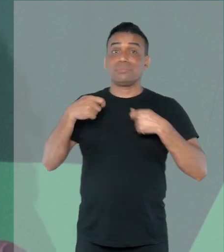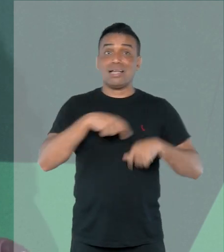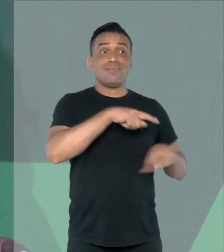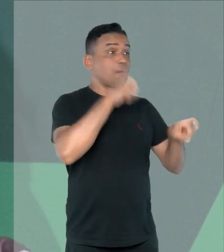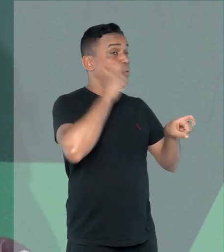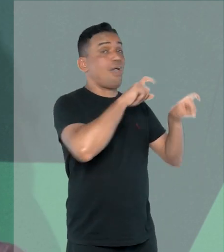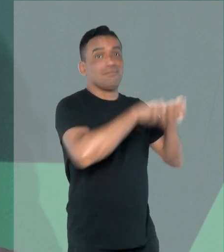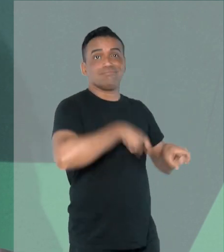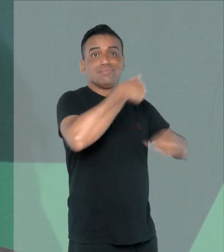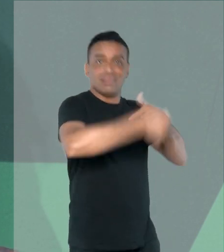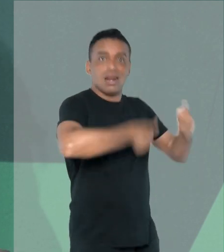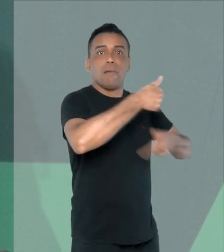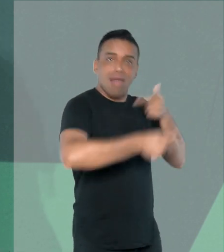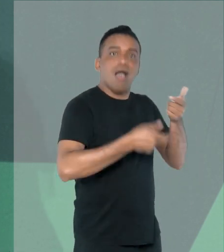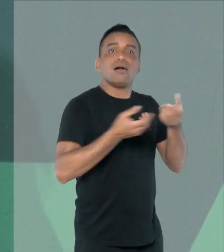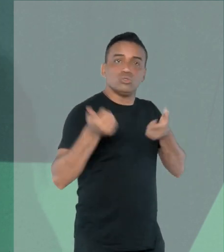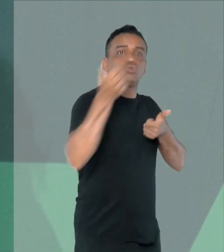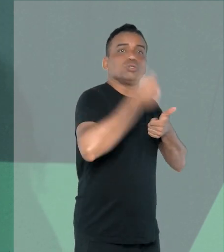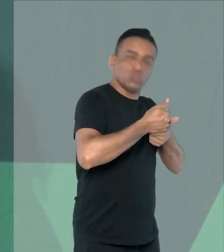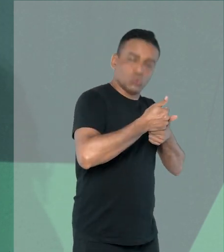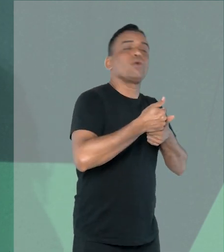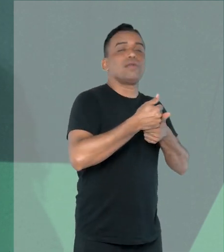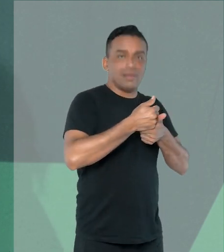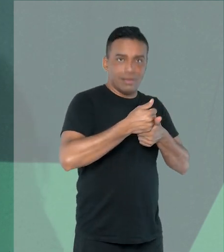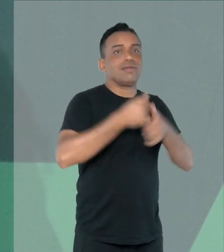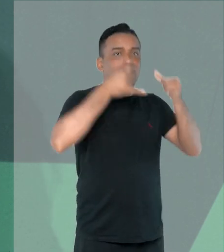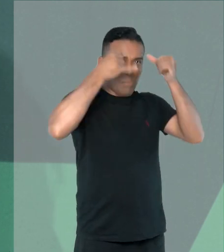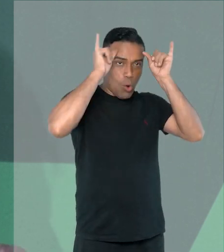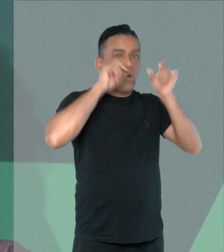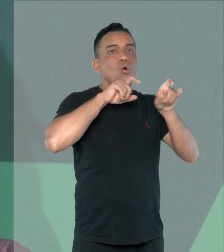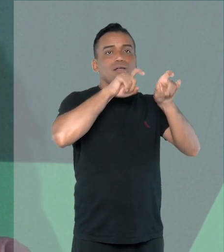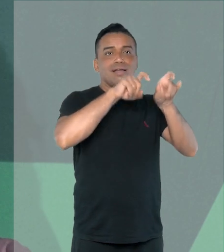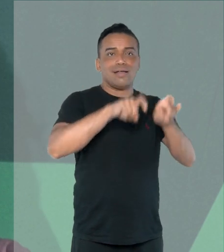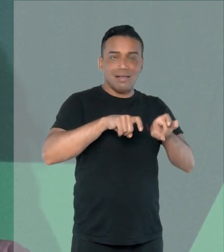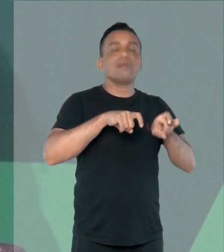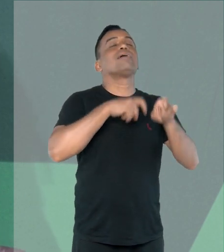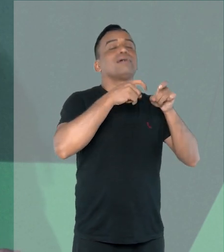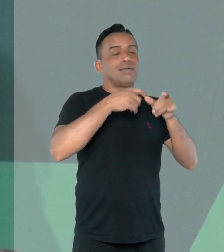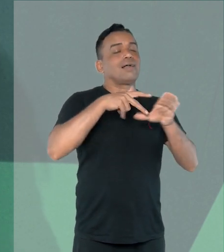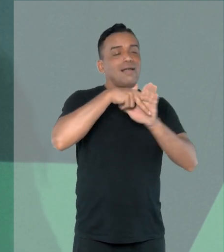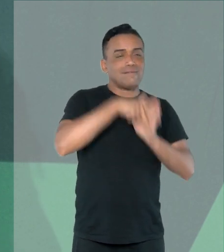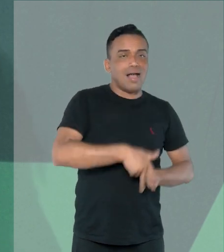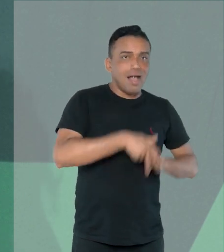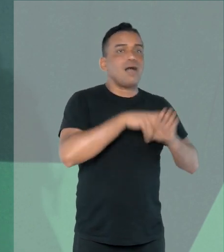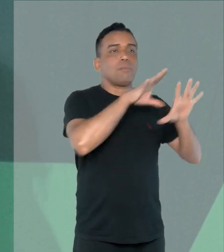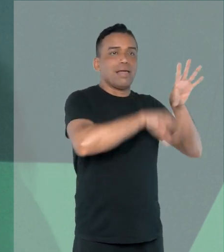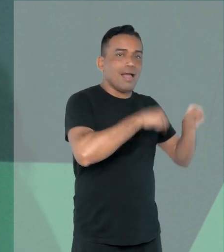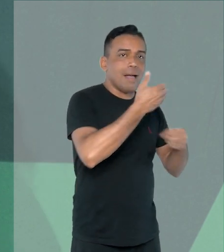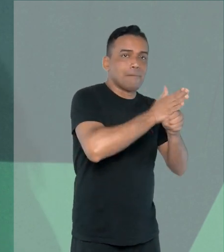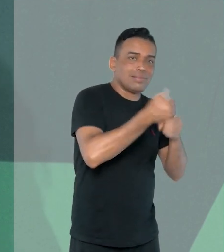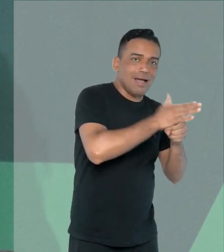três. Puxariam as charruas, ceifariam o trigo, colheriam batatas, esmagariam o feno para amarrá-lo com